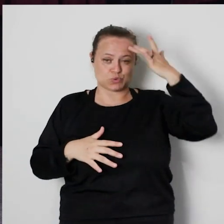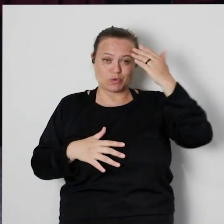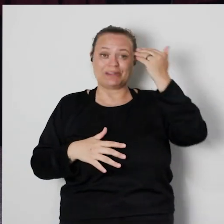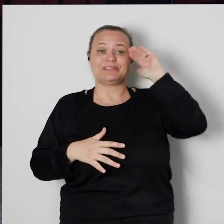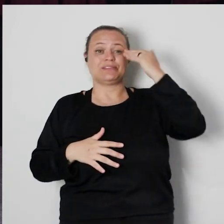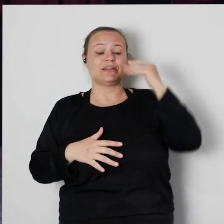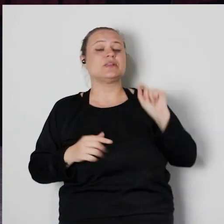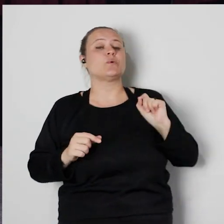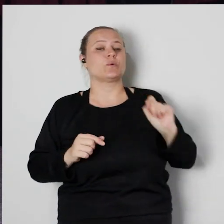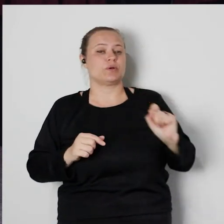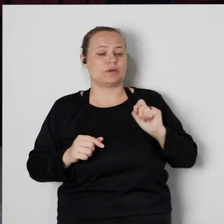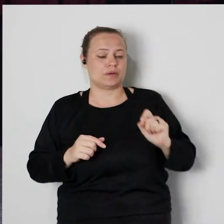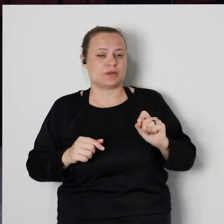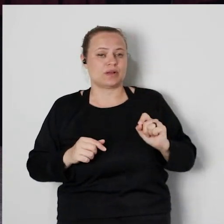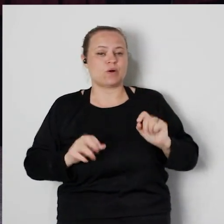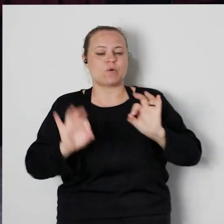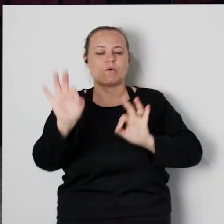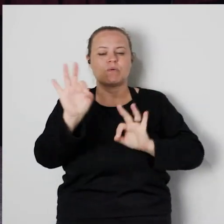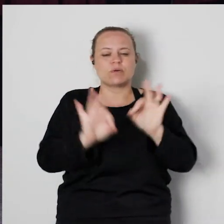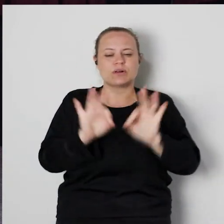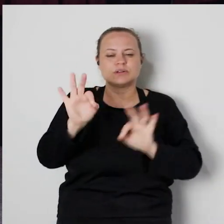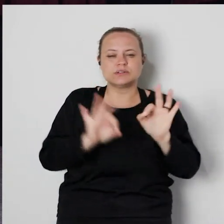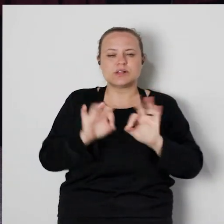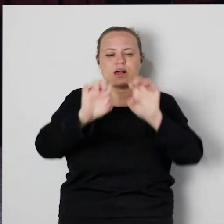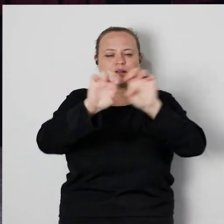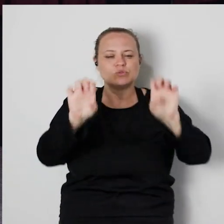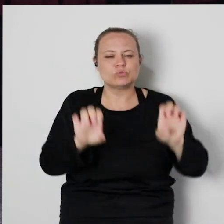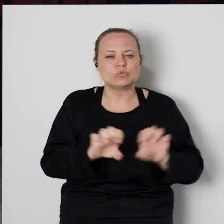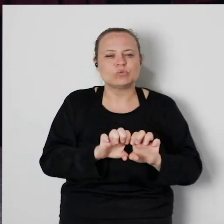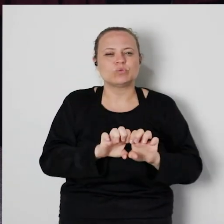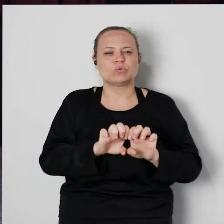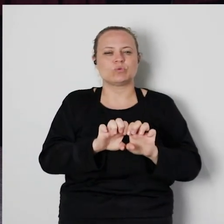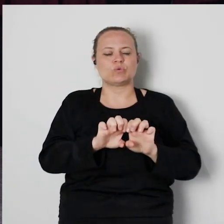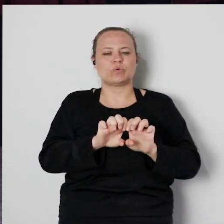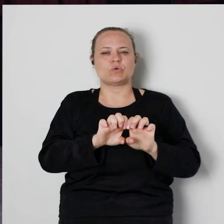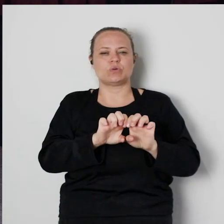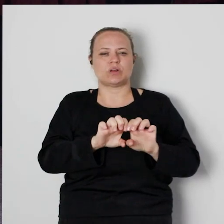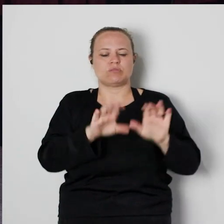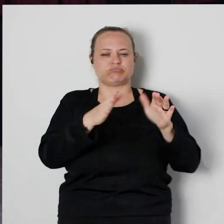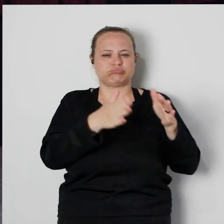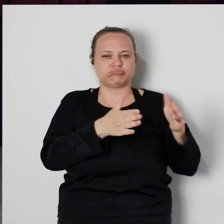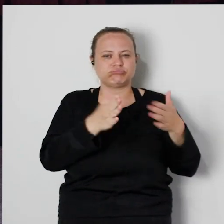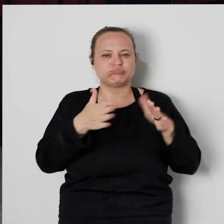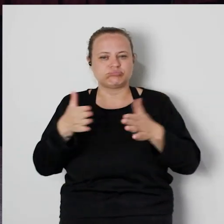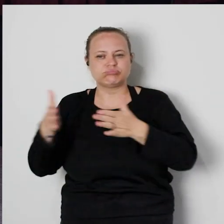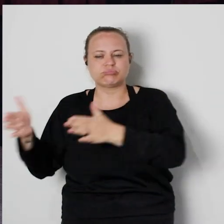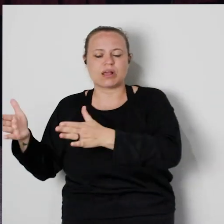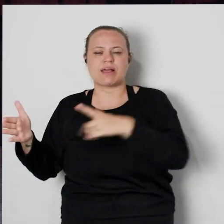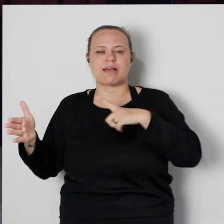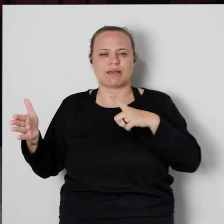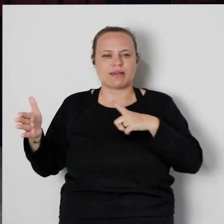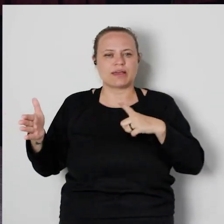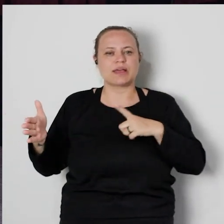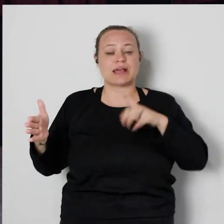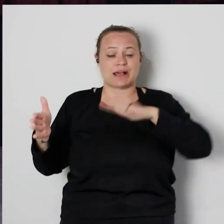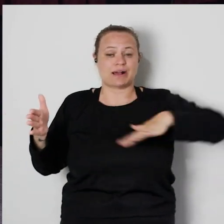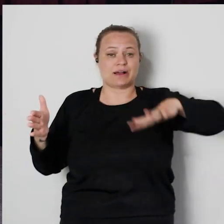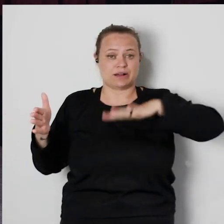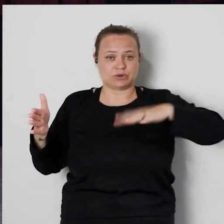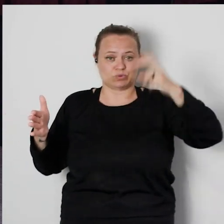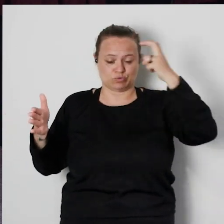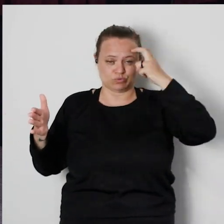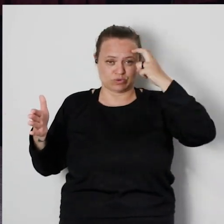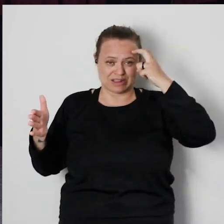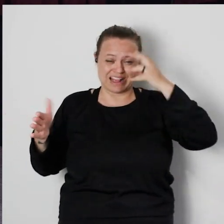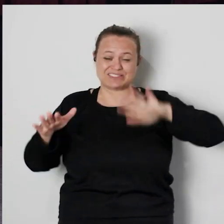Qual é que é a ideia? Foi toda uma movimentação que eu acho que é muito importante para quem é da cultura entender, de tentar organizar e